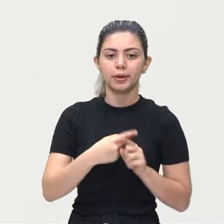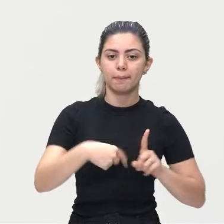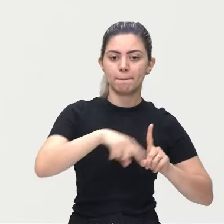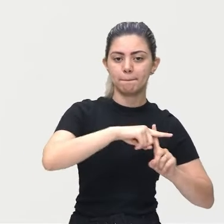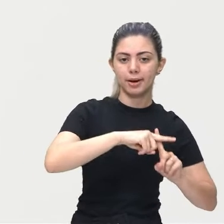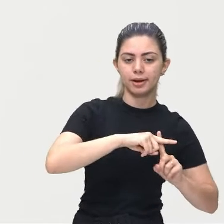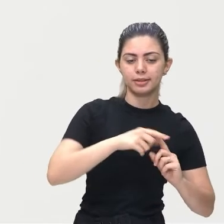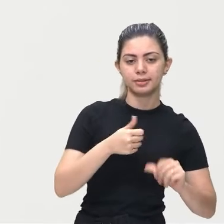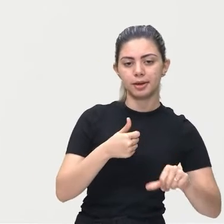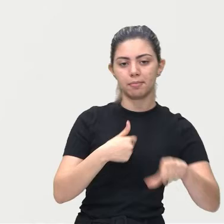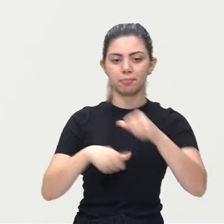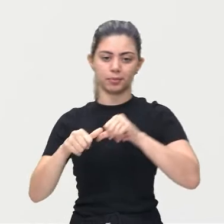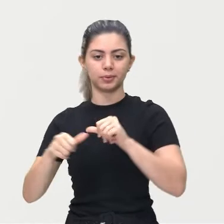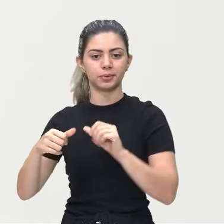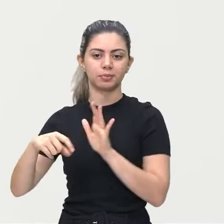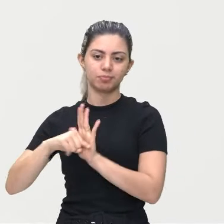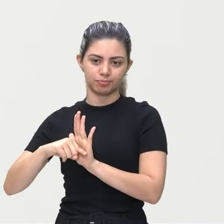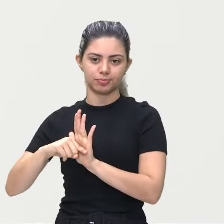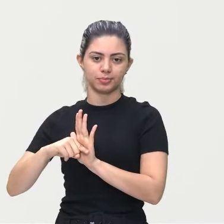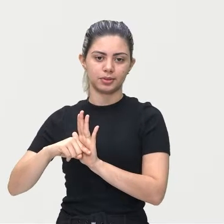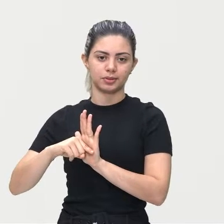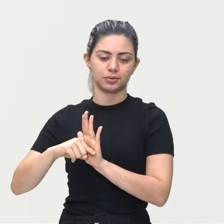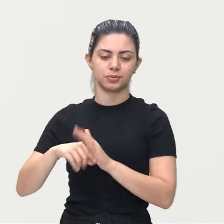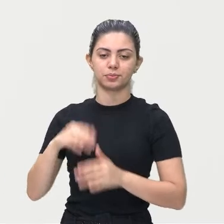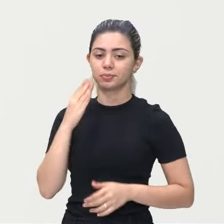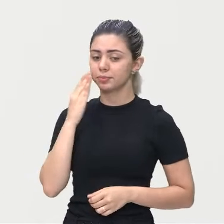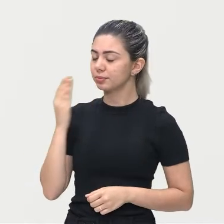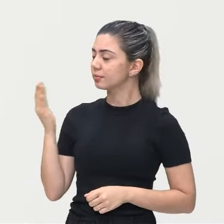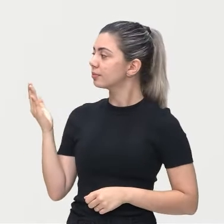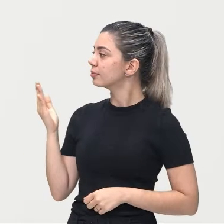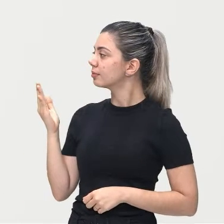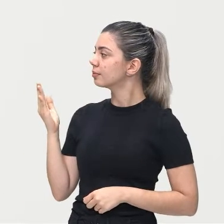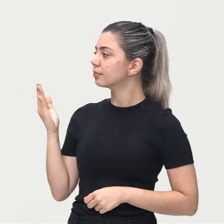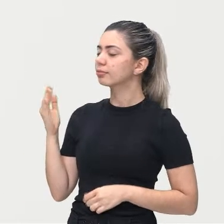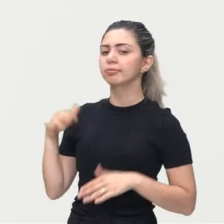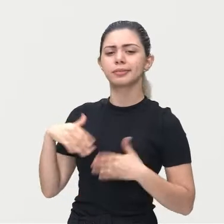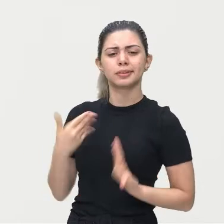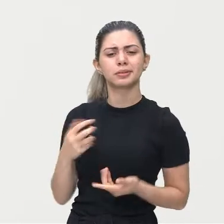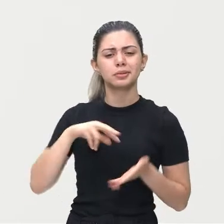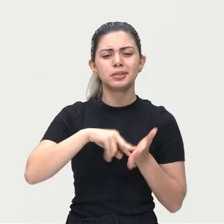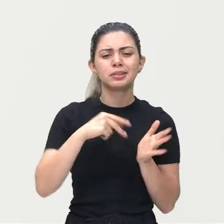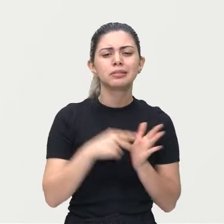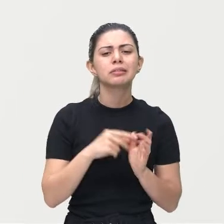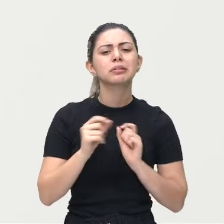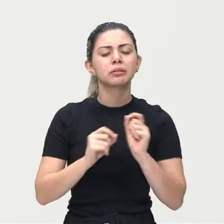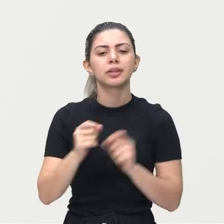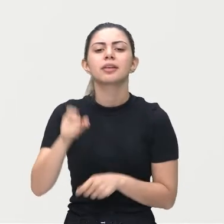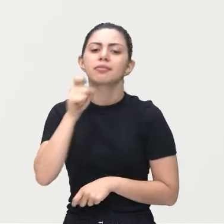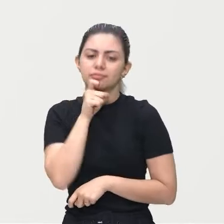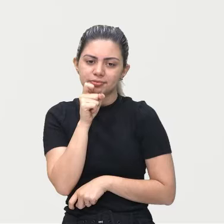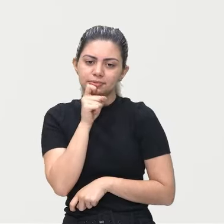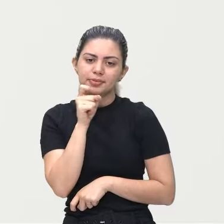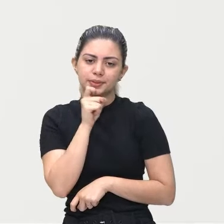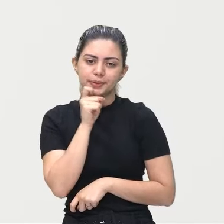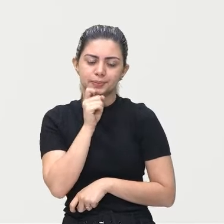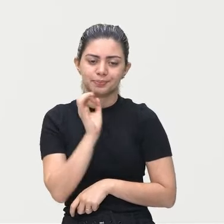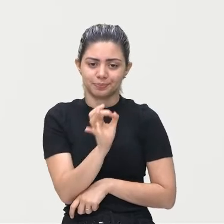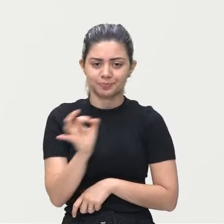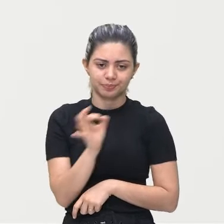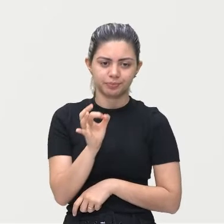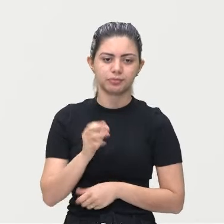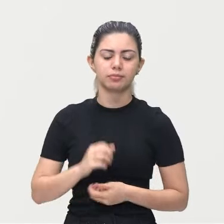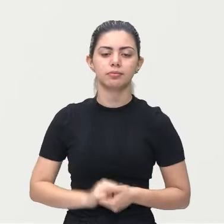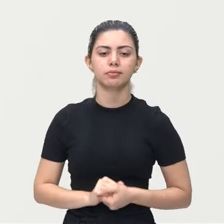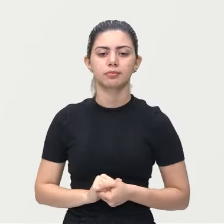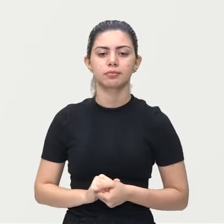mais e nós fomos para o menos, olha, indicando aqui que esfriou e esfriou bastante, certo?